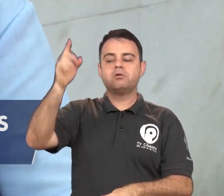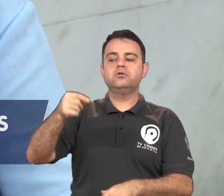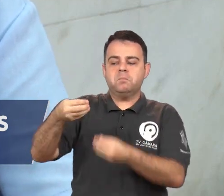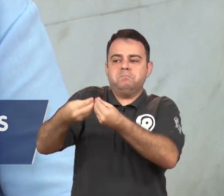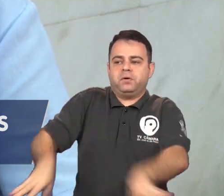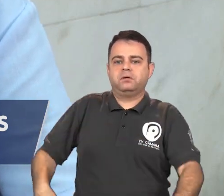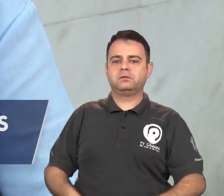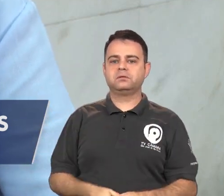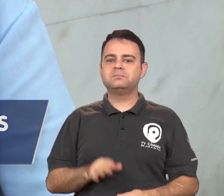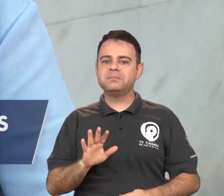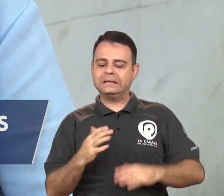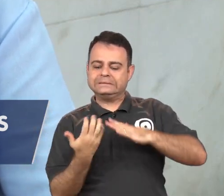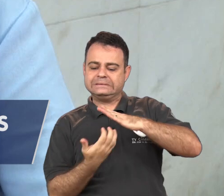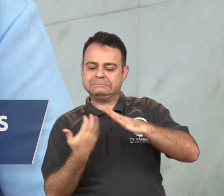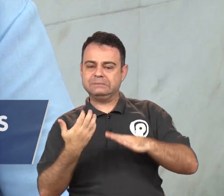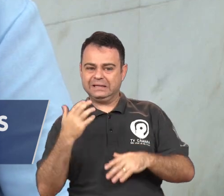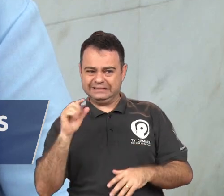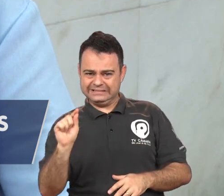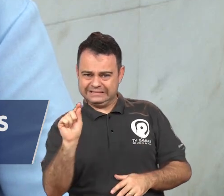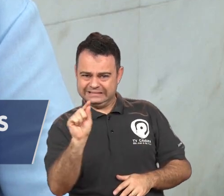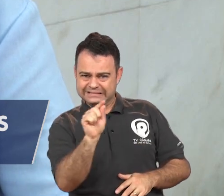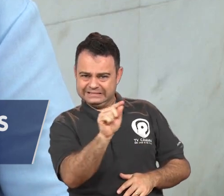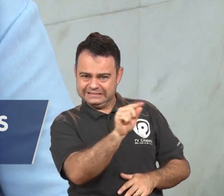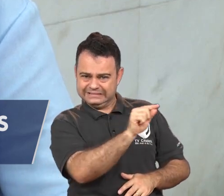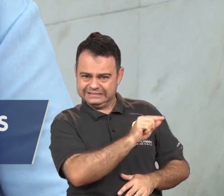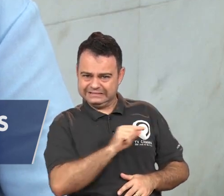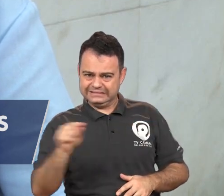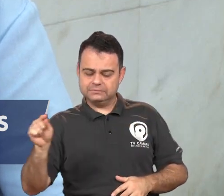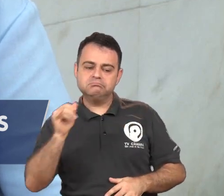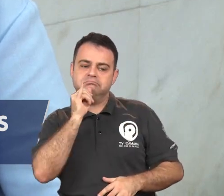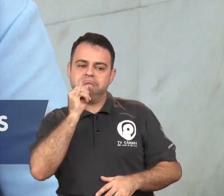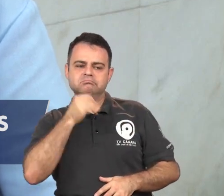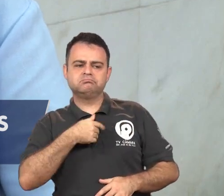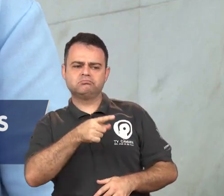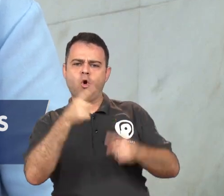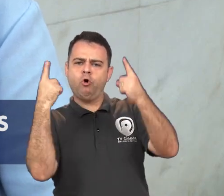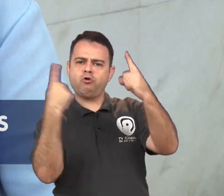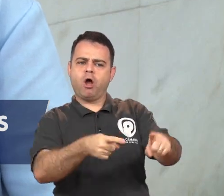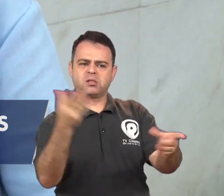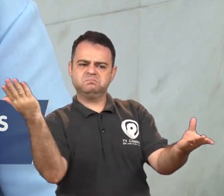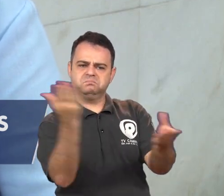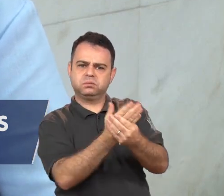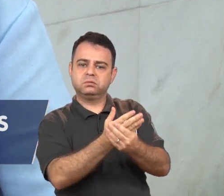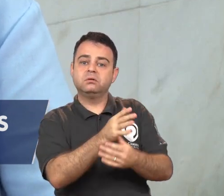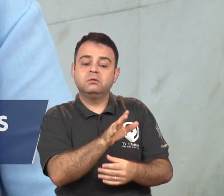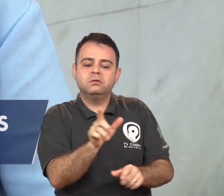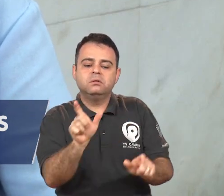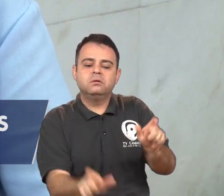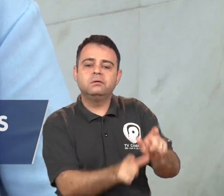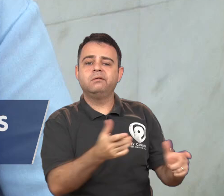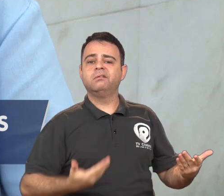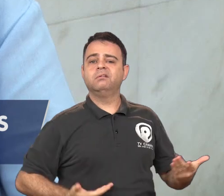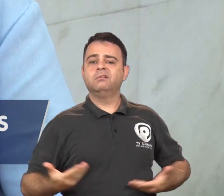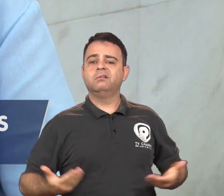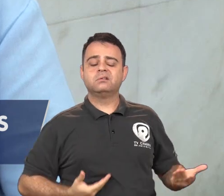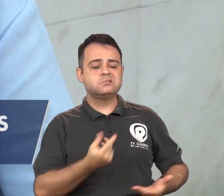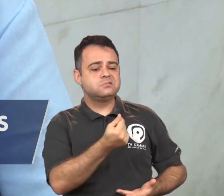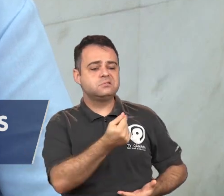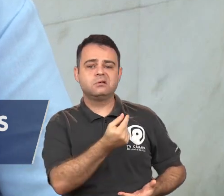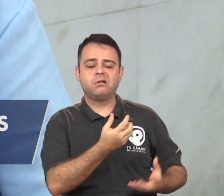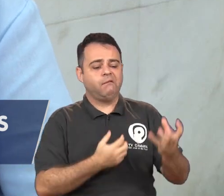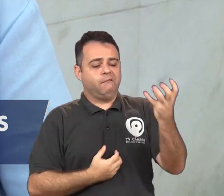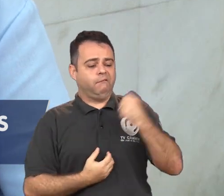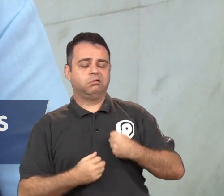bem difícil, porque mesmo que você movimente um processo, o trabalhador ele deixou de receber por aquilo e isso